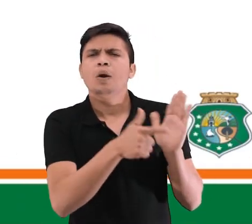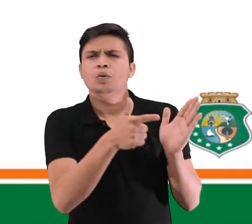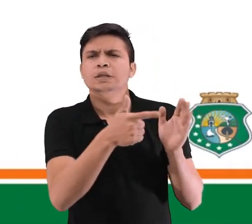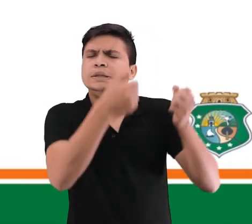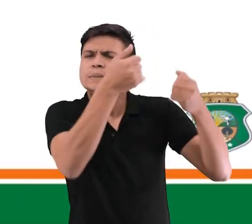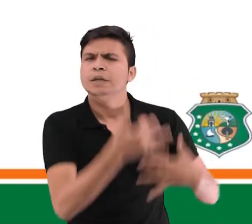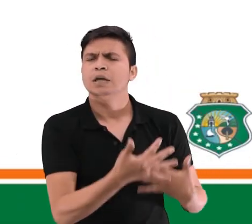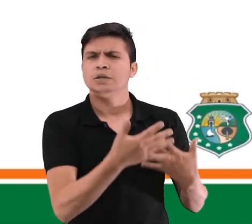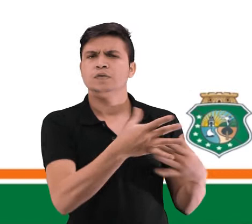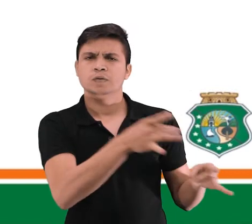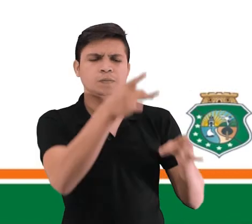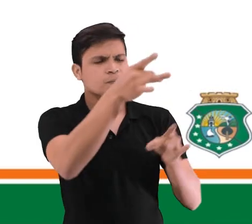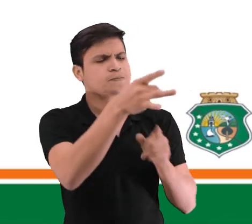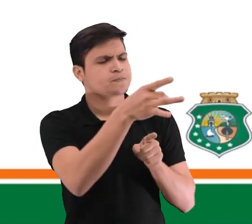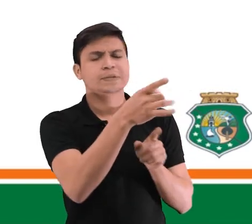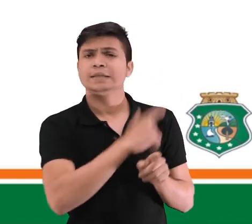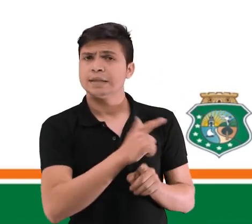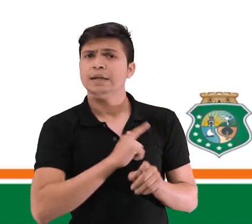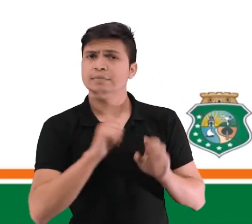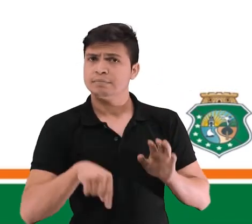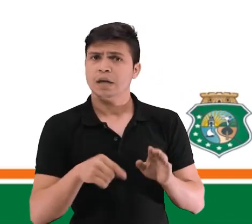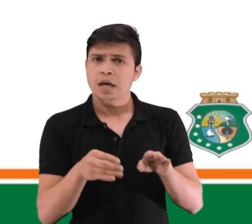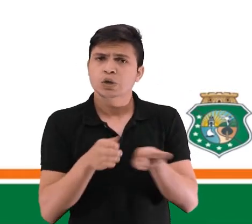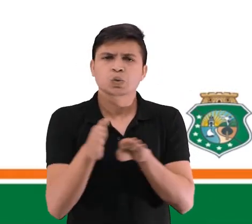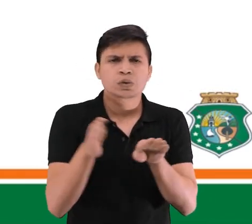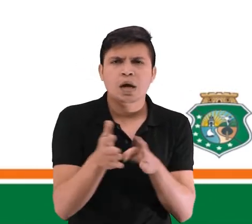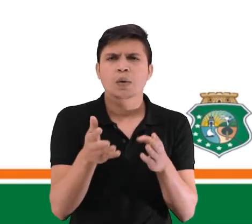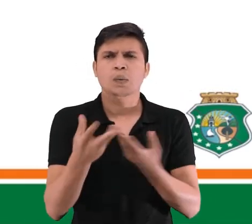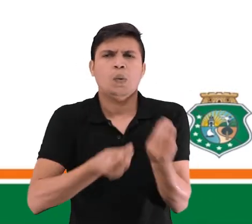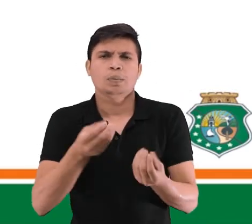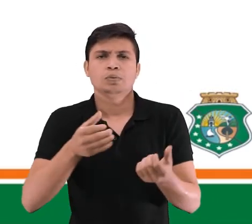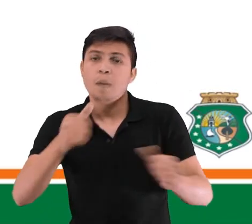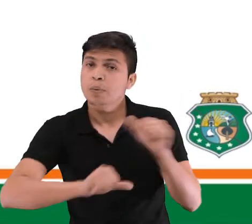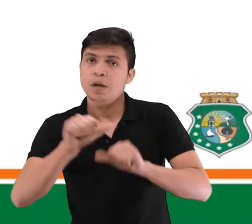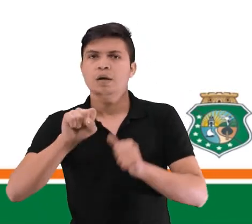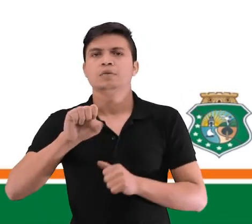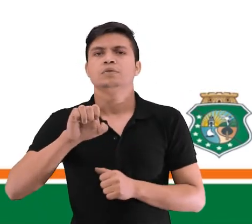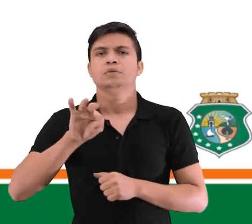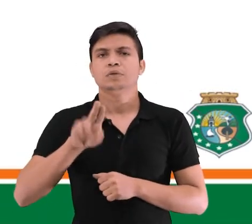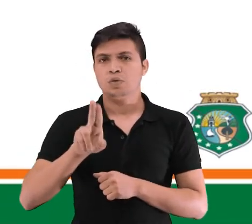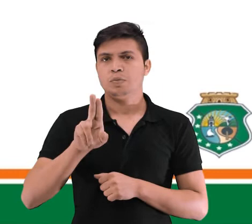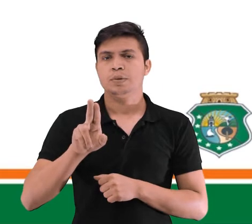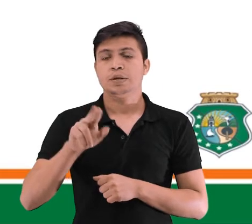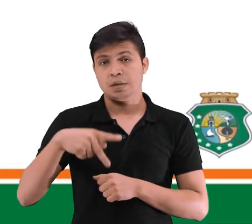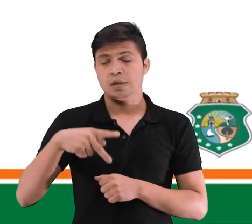sempre traz as instruções para a realização de alteração no setup, apesar de não ser muito